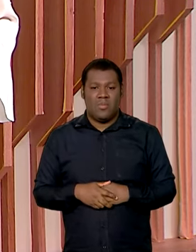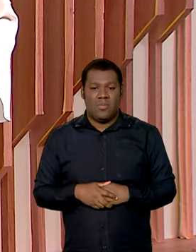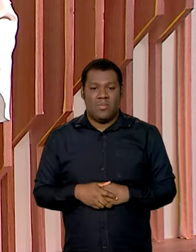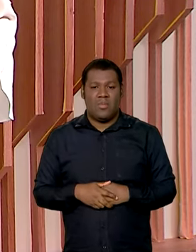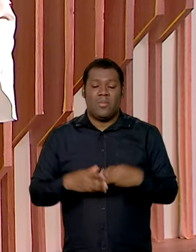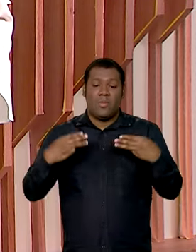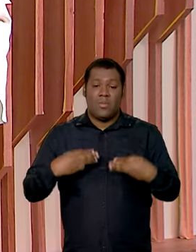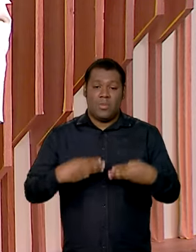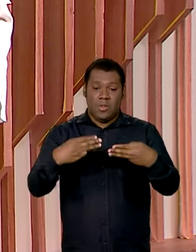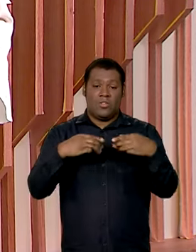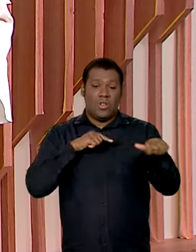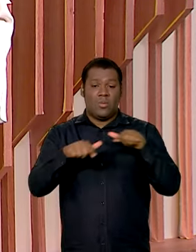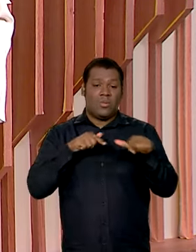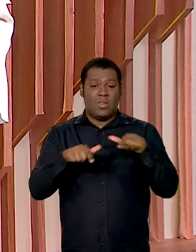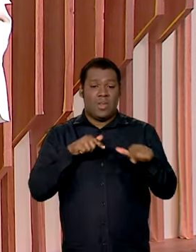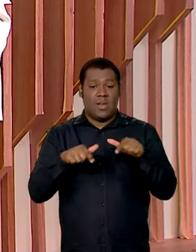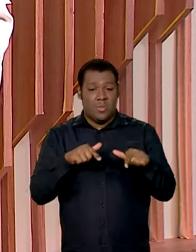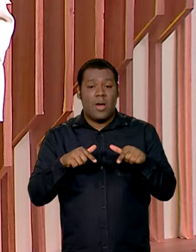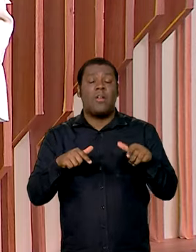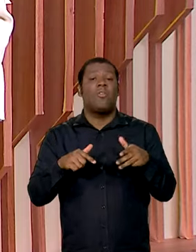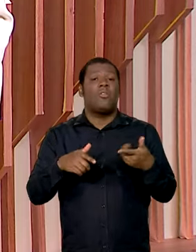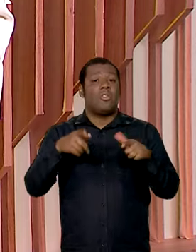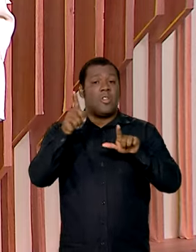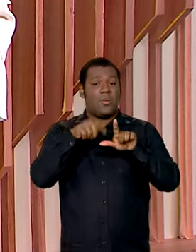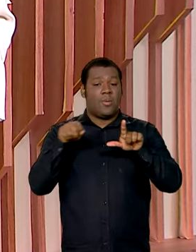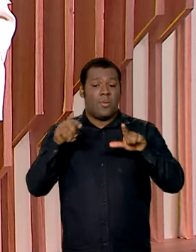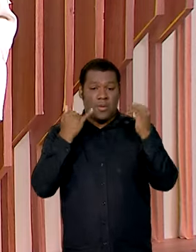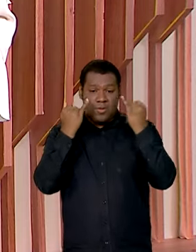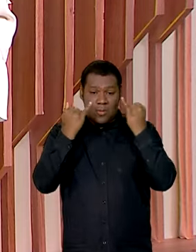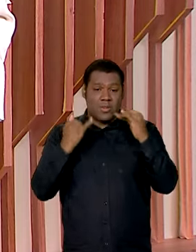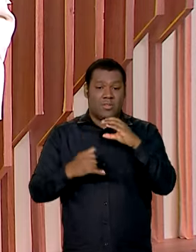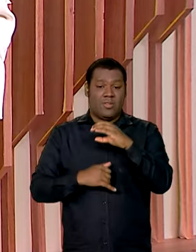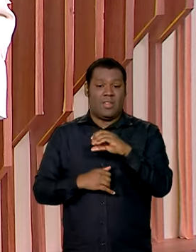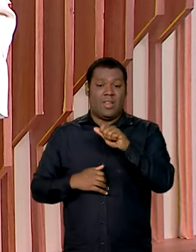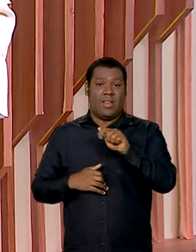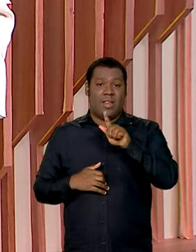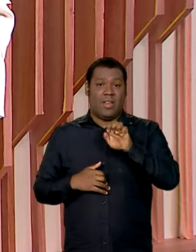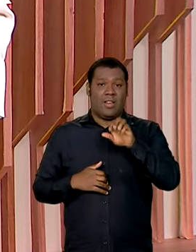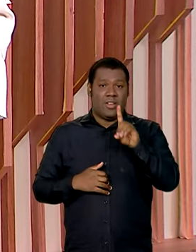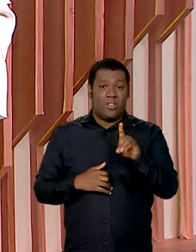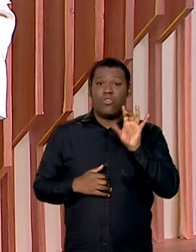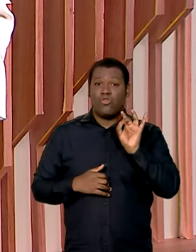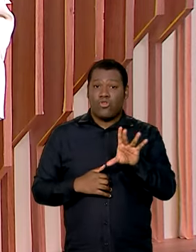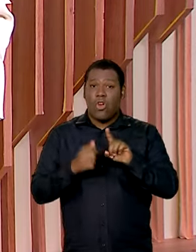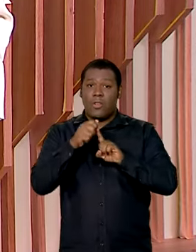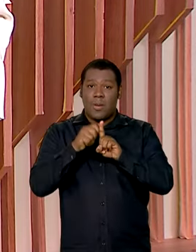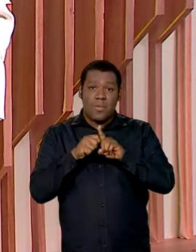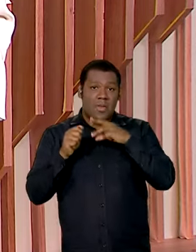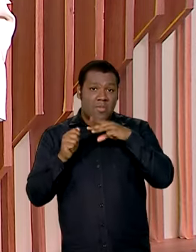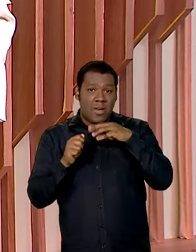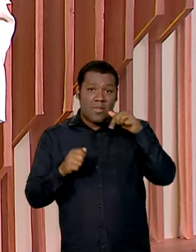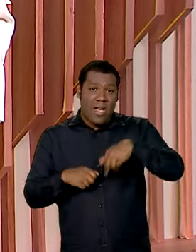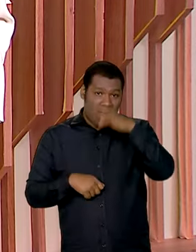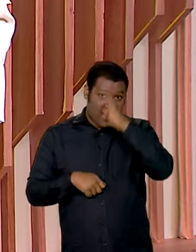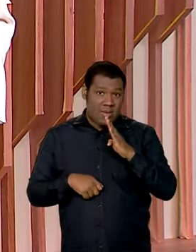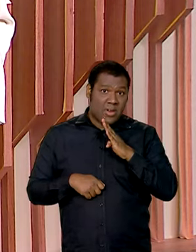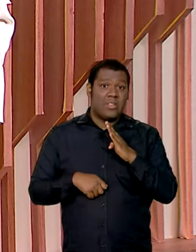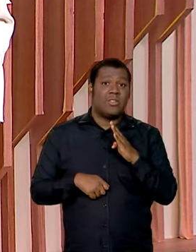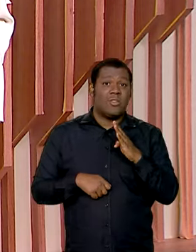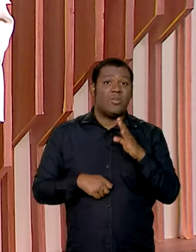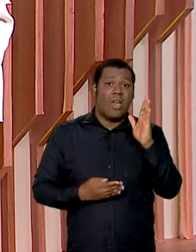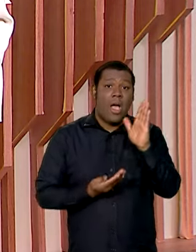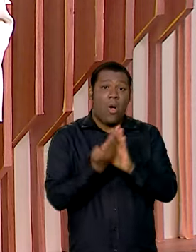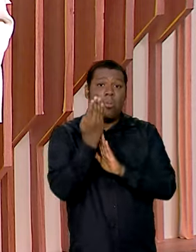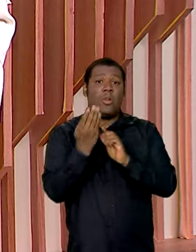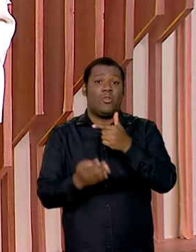E o Ministério do Trabalho e Emprego divulgou os dados do CAGED. E olha só, só em março, o Brasil gerou mais de